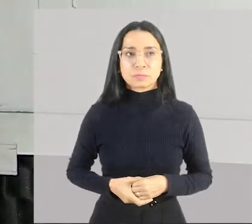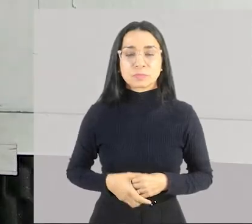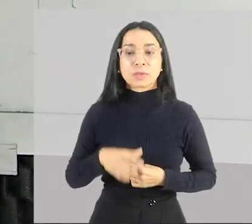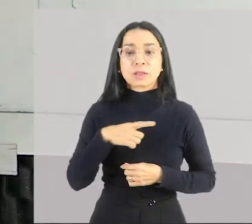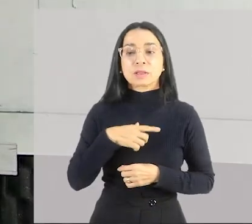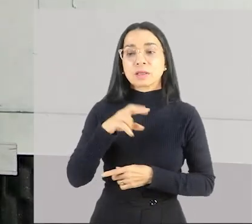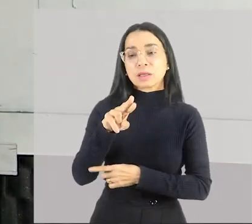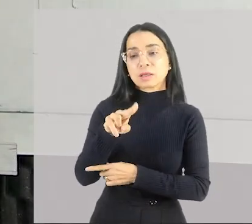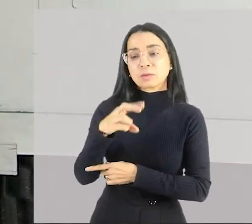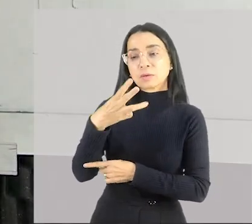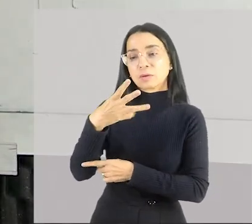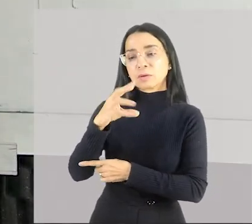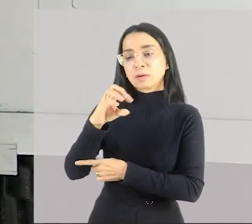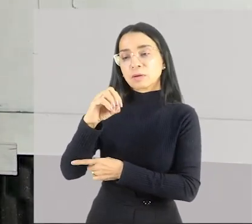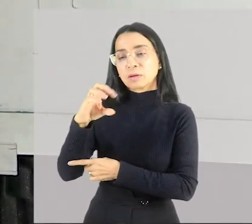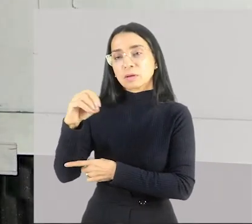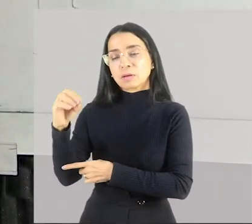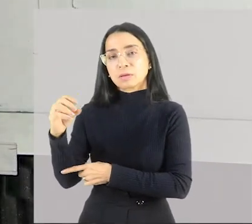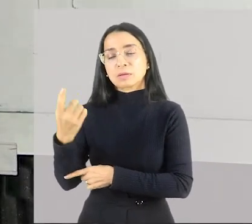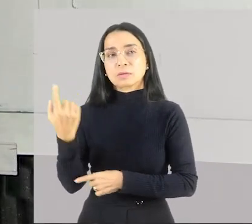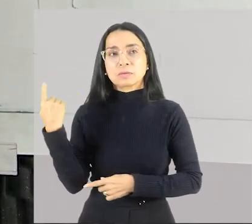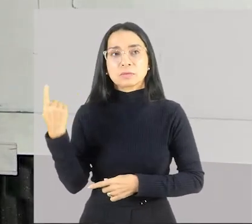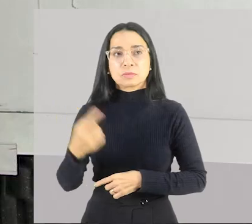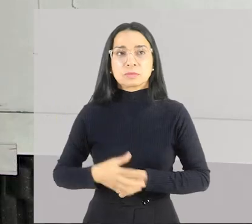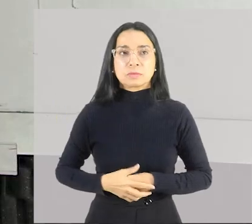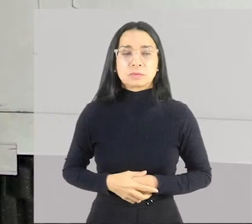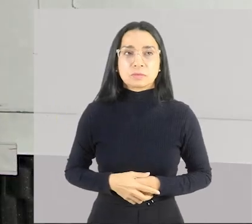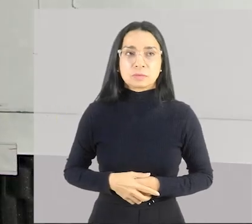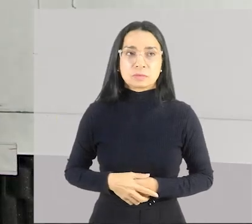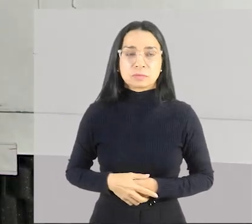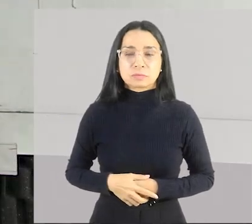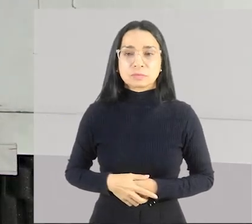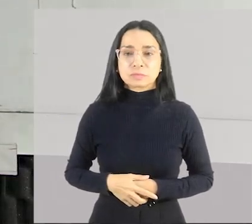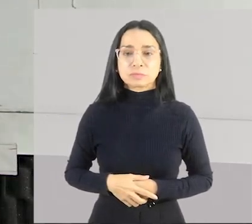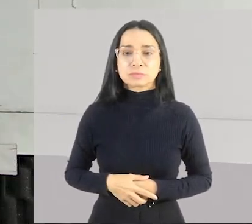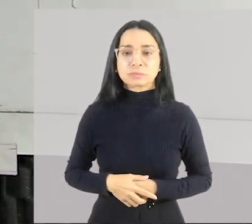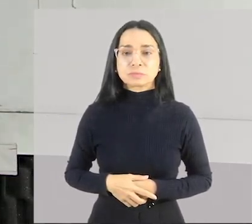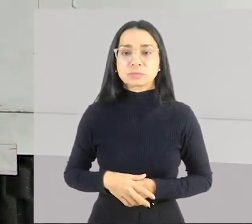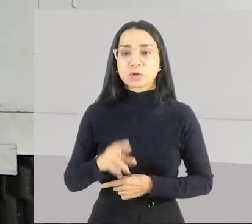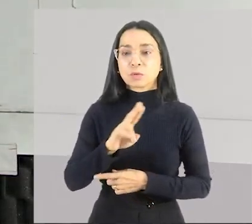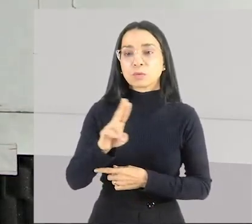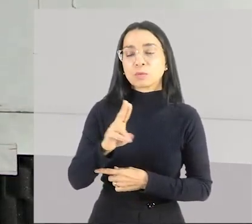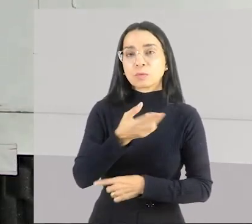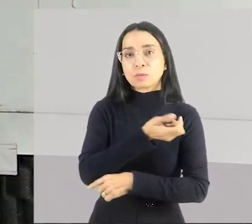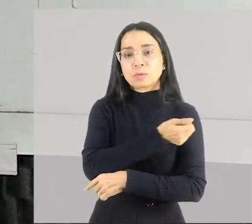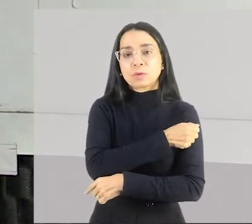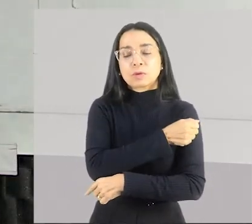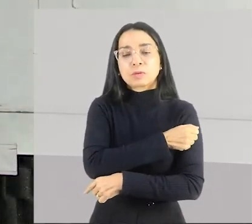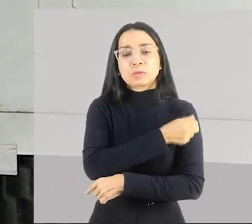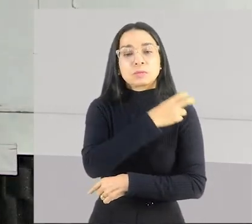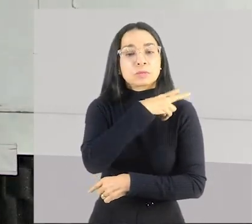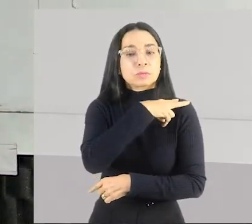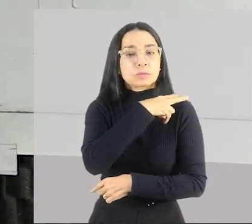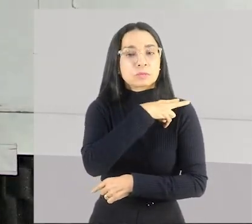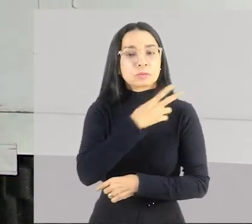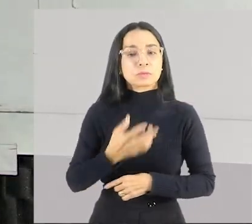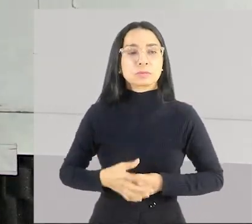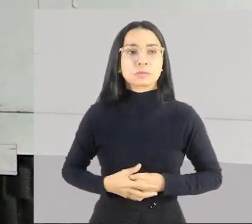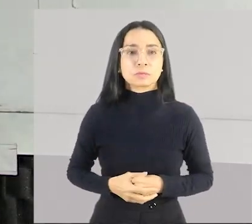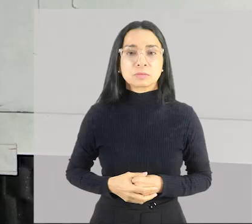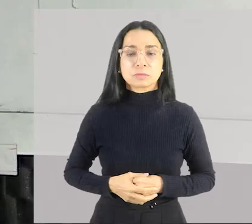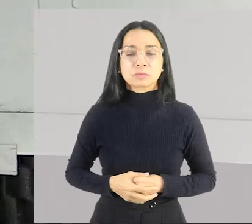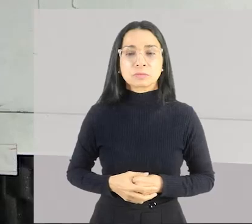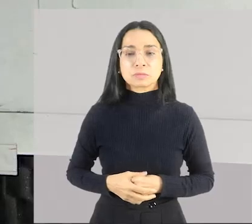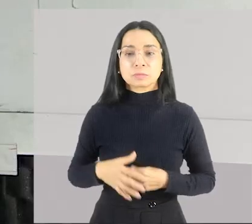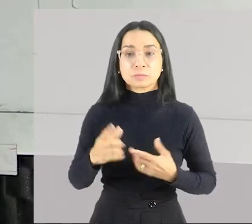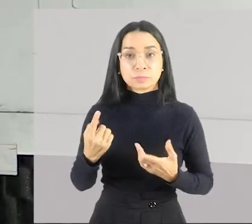vai ter um total de 300 cartões de nomes com alunos do segundo ano e